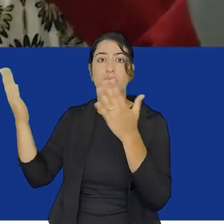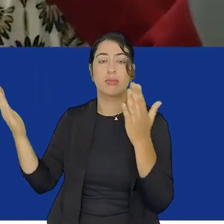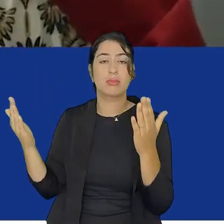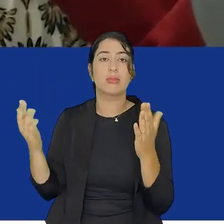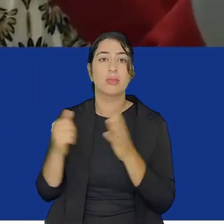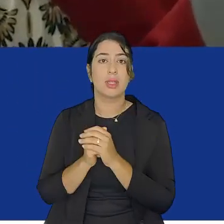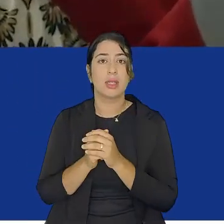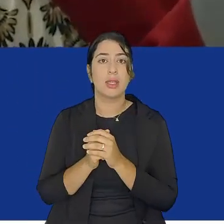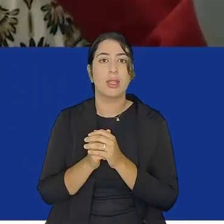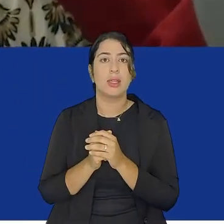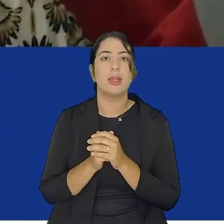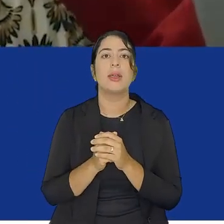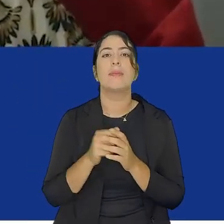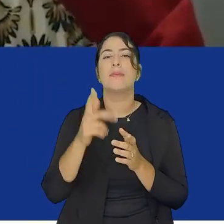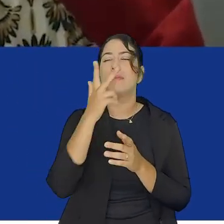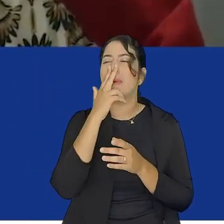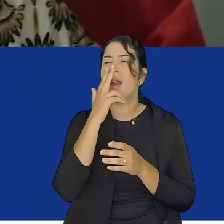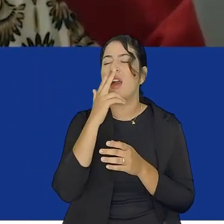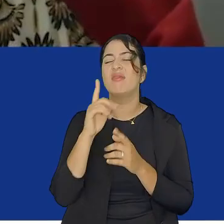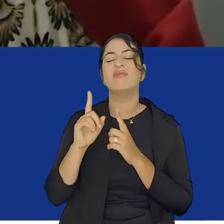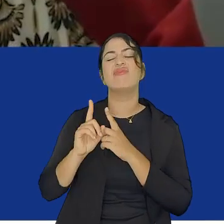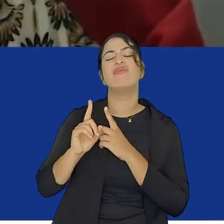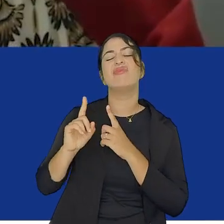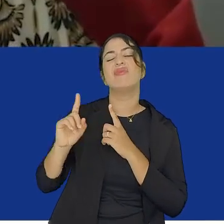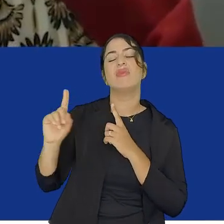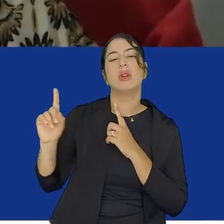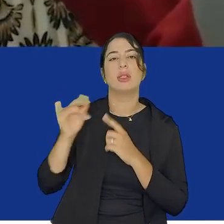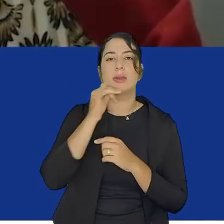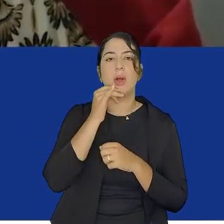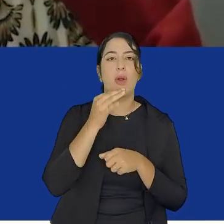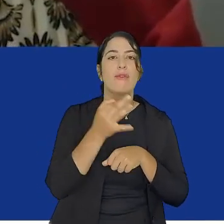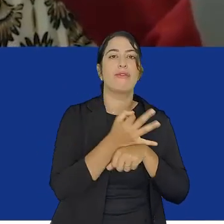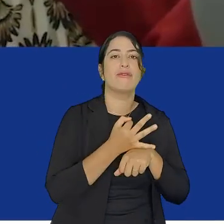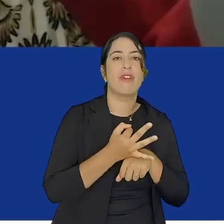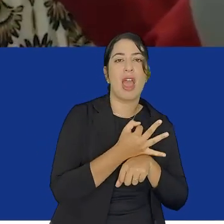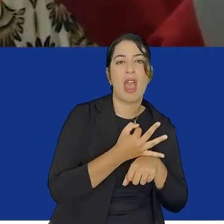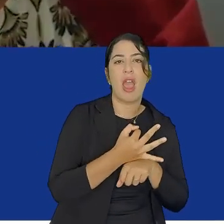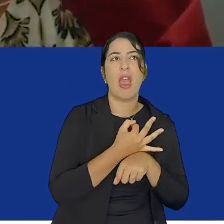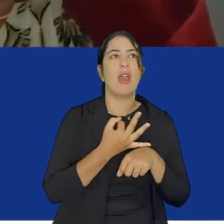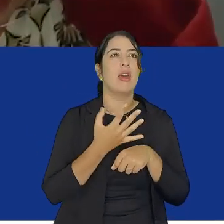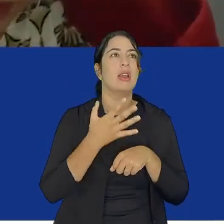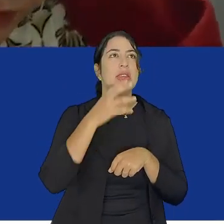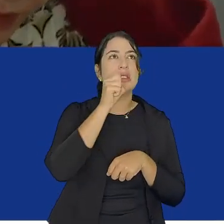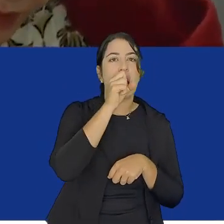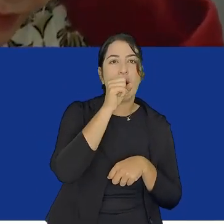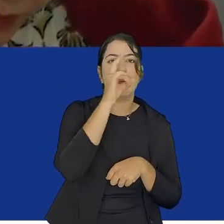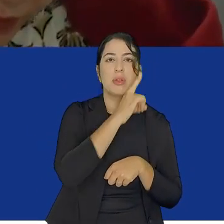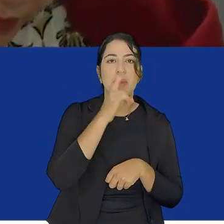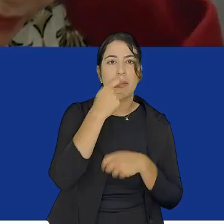desconexão. Ah, mas não dá, tem que trabalhar nas férias, tem que trabalhar final de semana, tem que